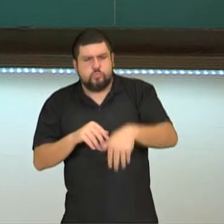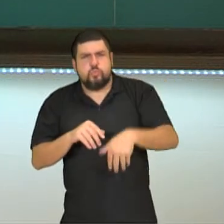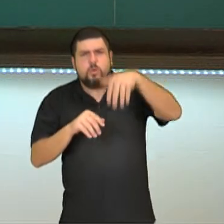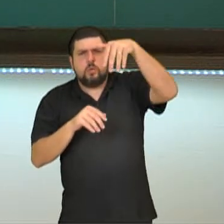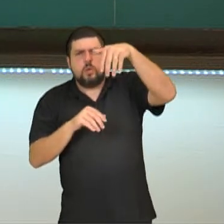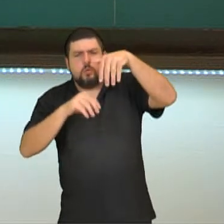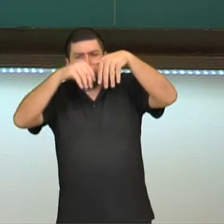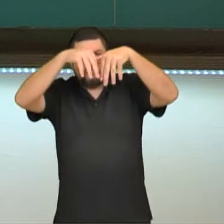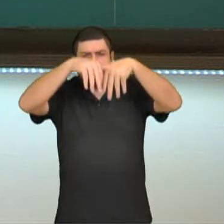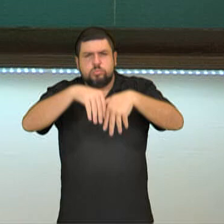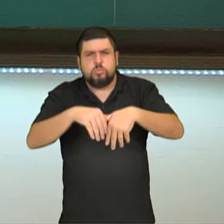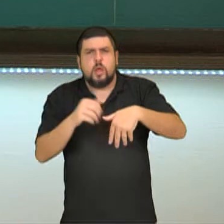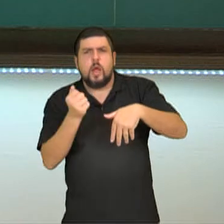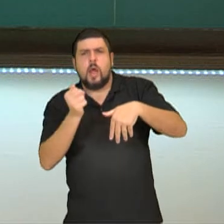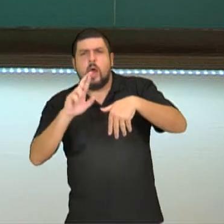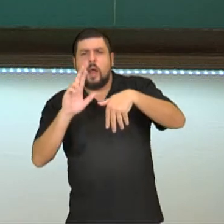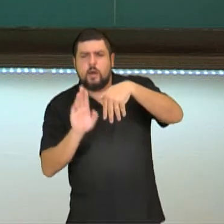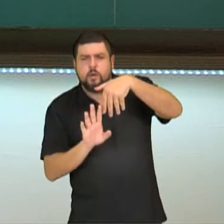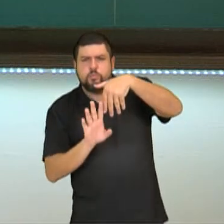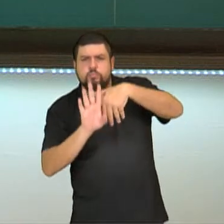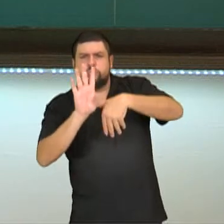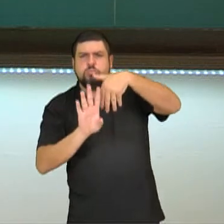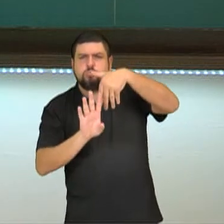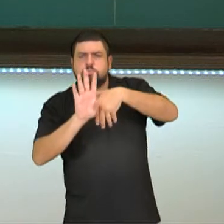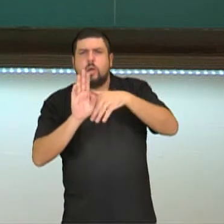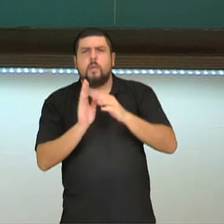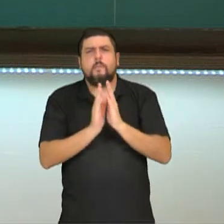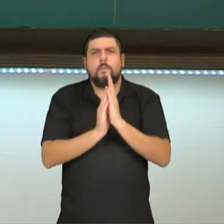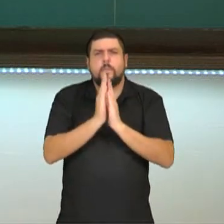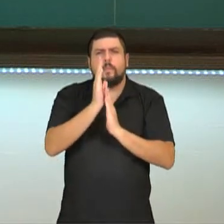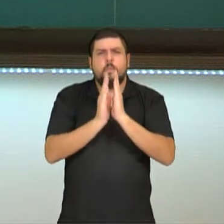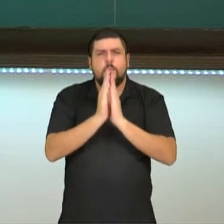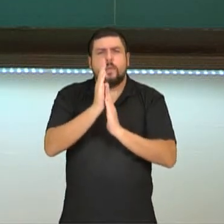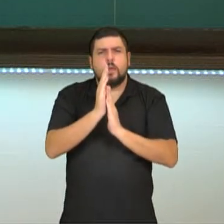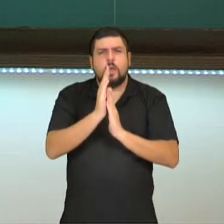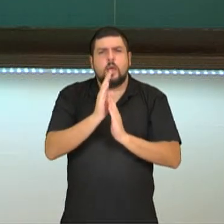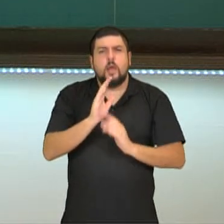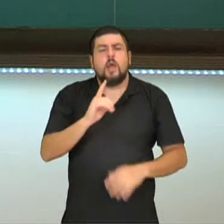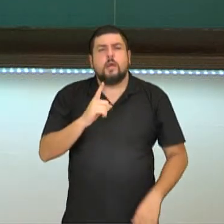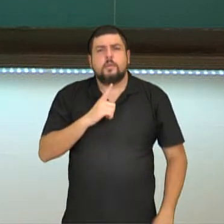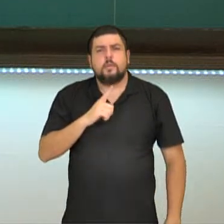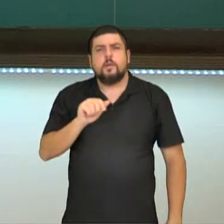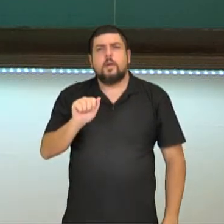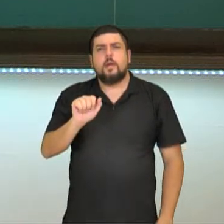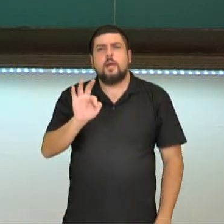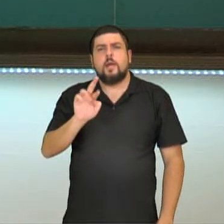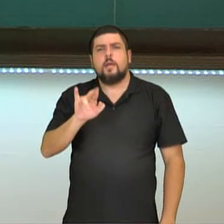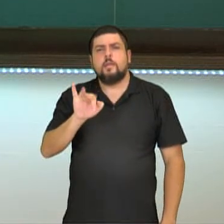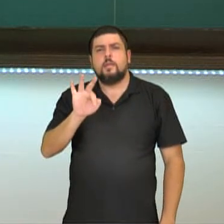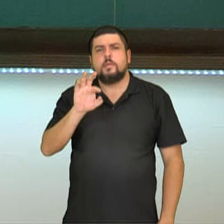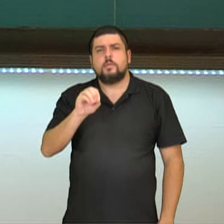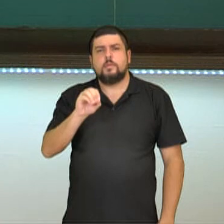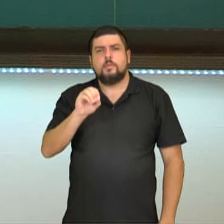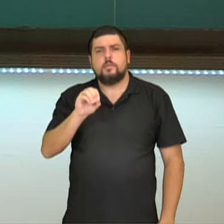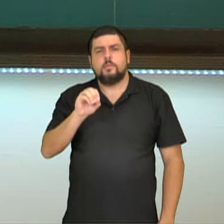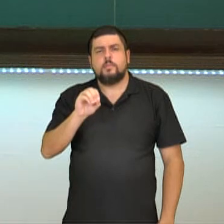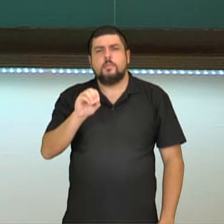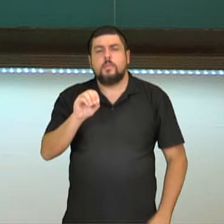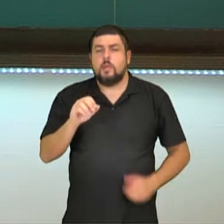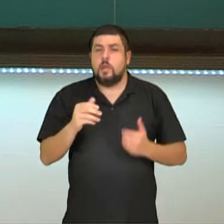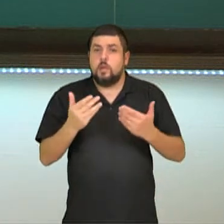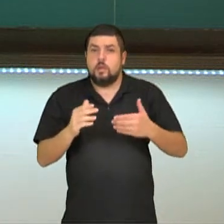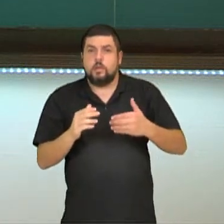por atrito. Mas esse atrito gera na nuvem uma carga elétrica. E essa carga elétrica começa a induzir